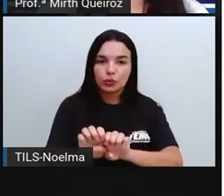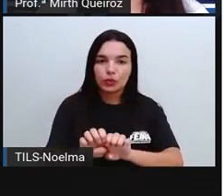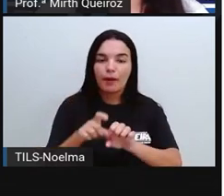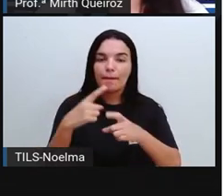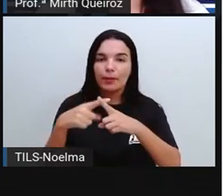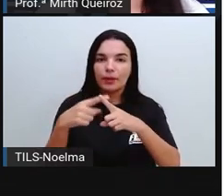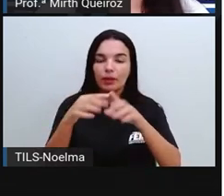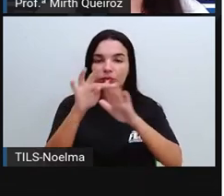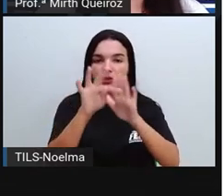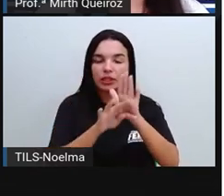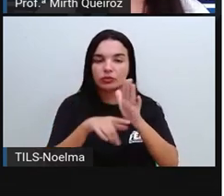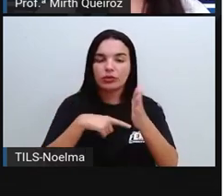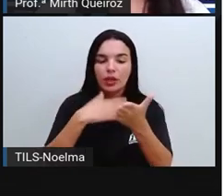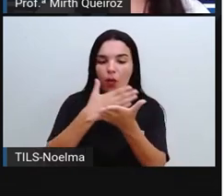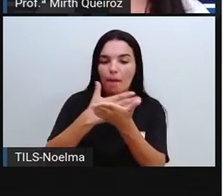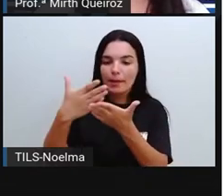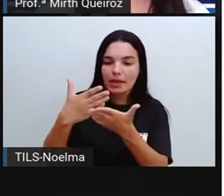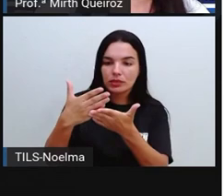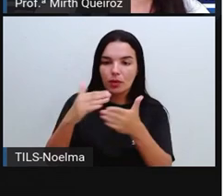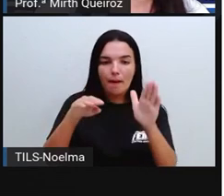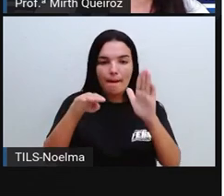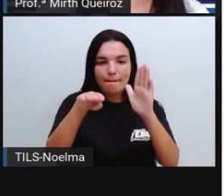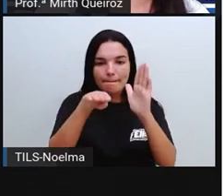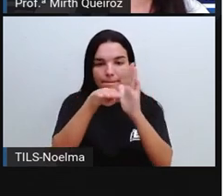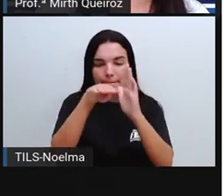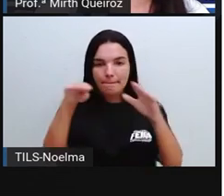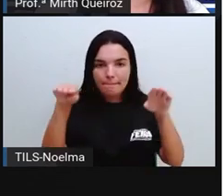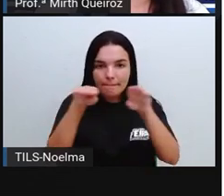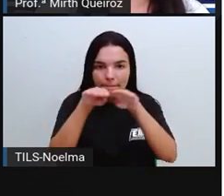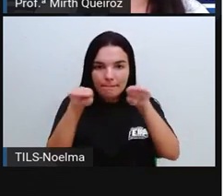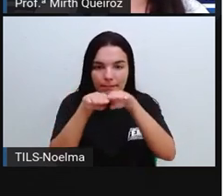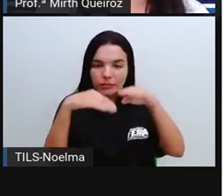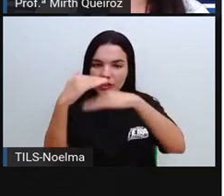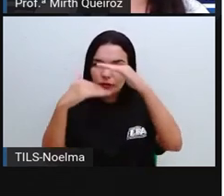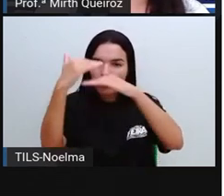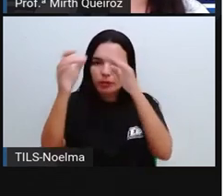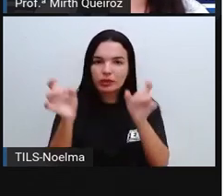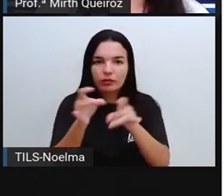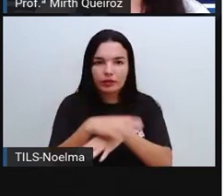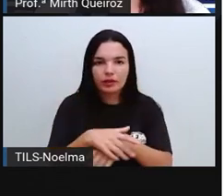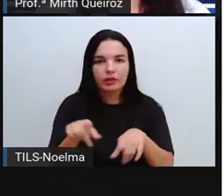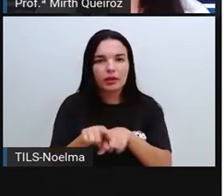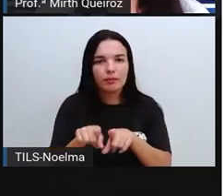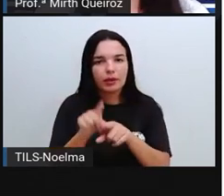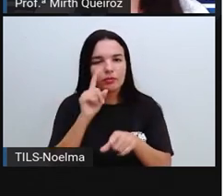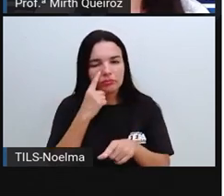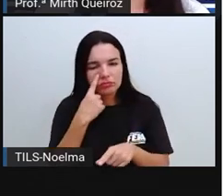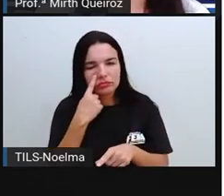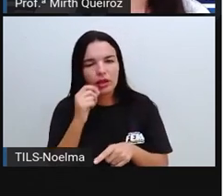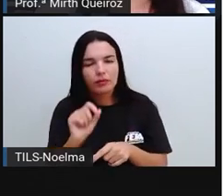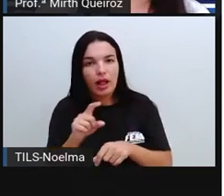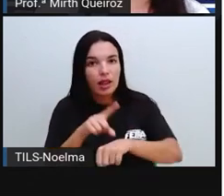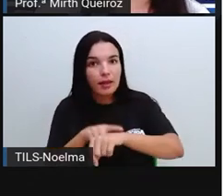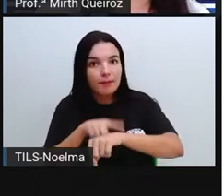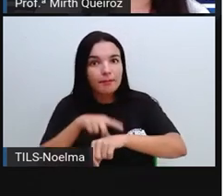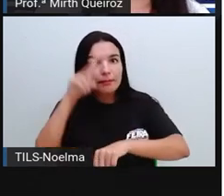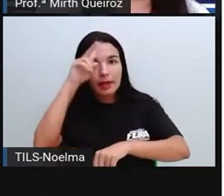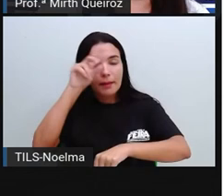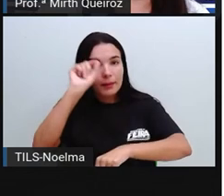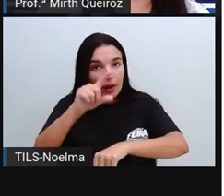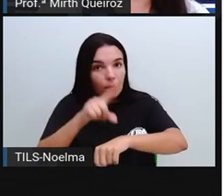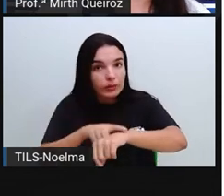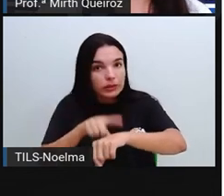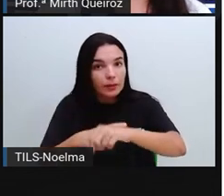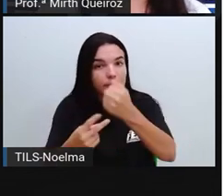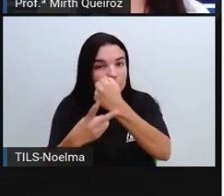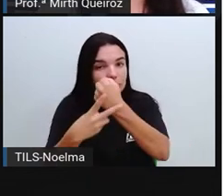tem um meio, tem um fim. Vão analisar os fatos que ocorreram predominantemente, que deve estar no passado, que é algo que já aconteceu,